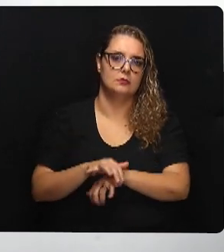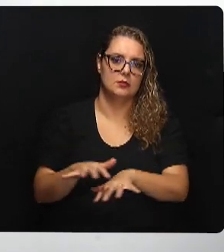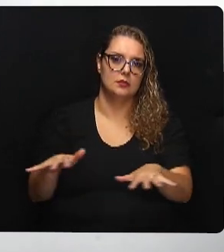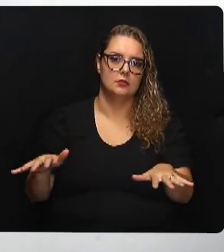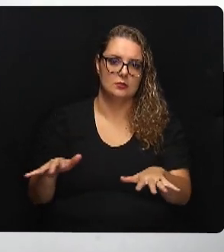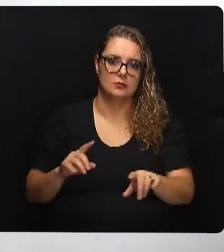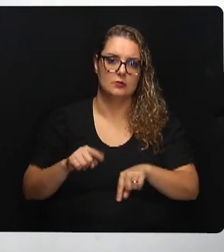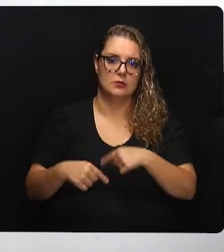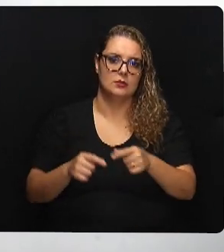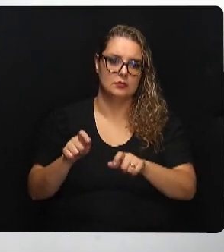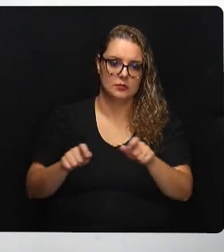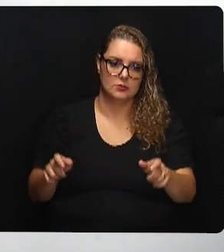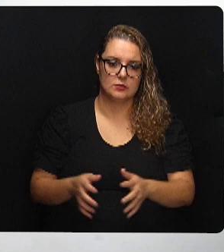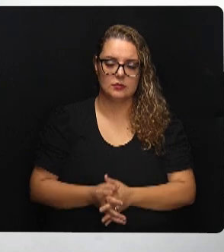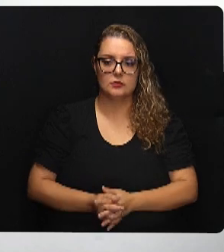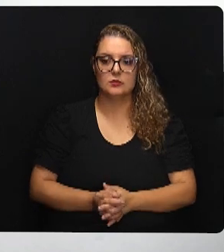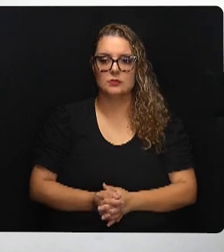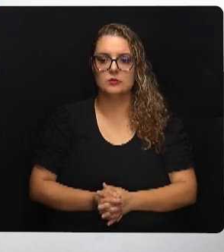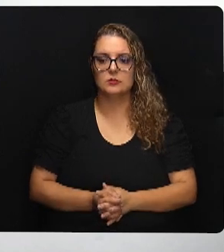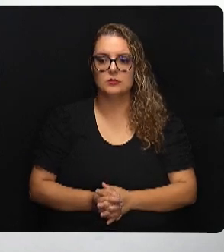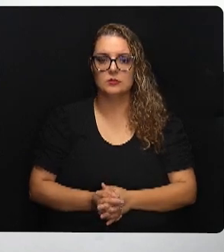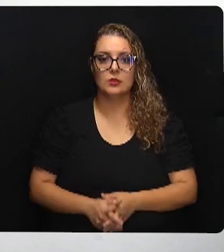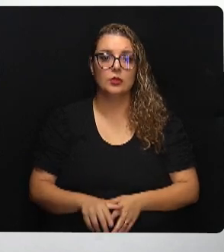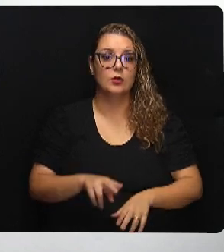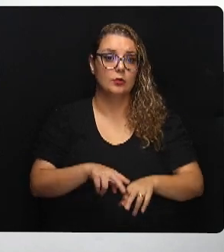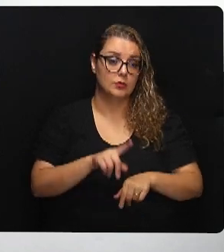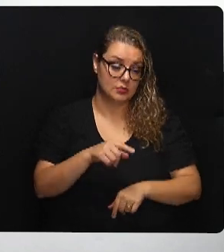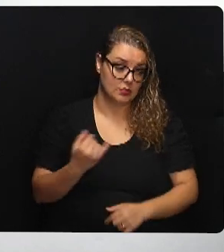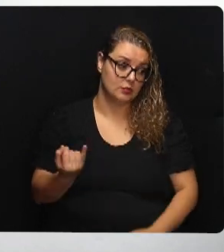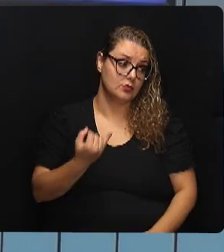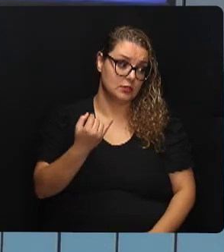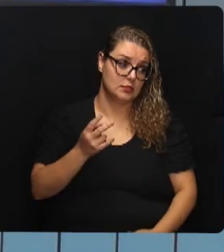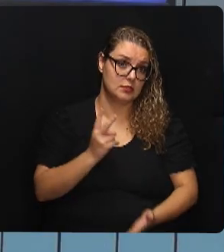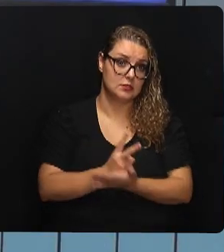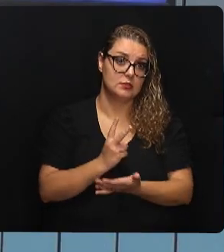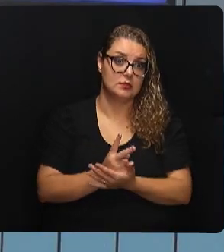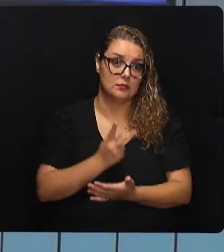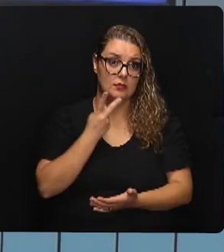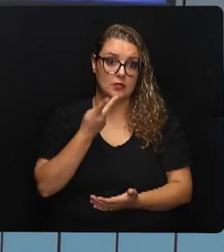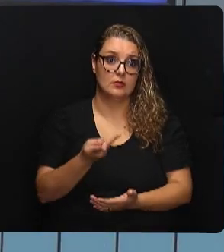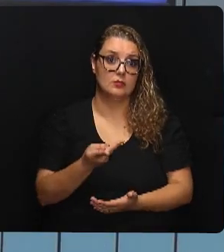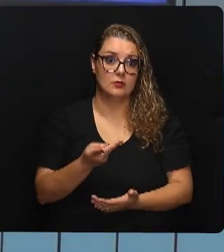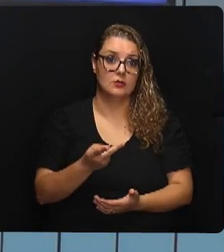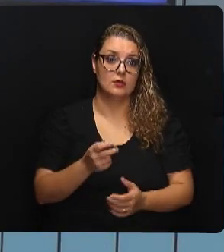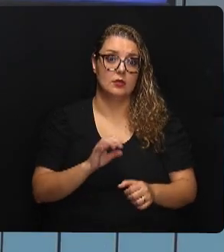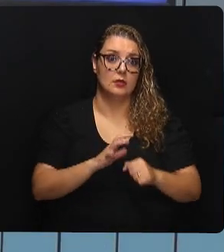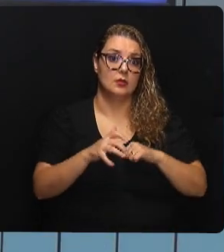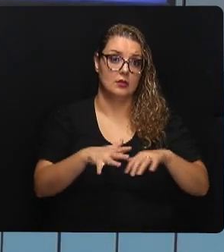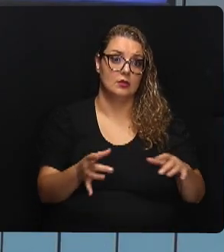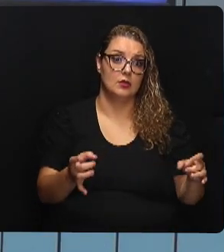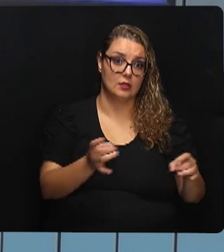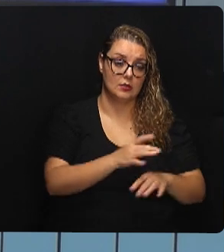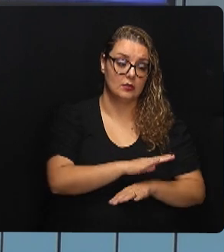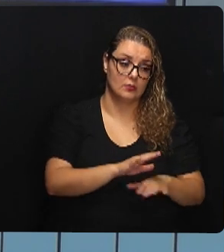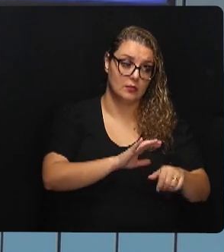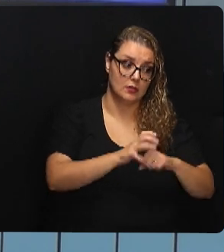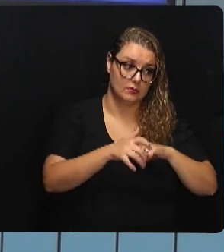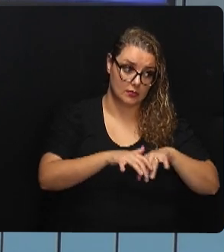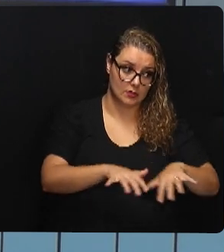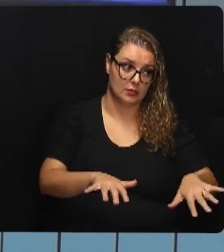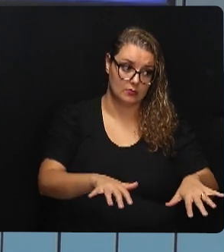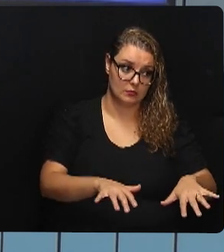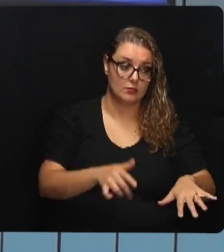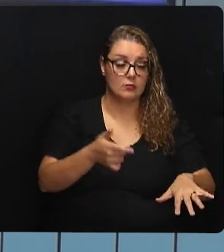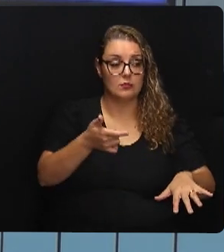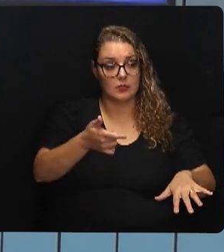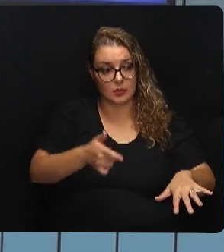transmissão para outras pessoas. Por isso que é importante a gente sempre reforçar, né, doutora? A Covid passou, a